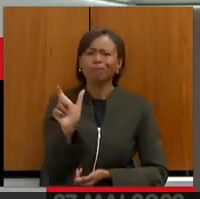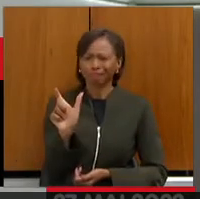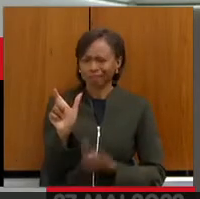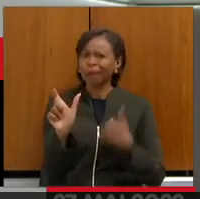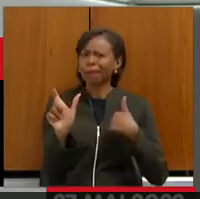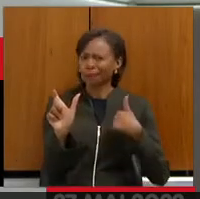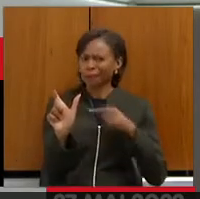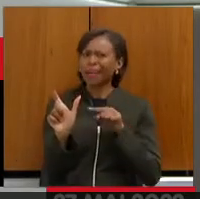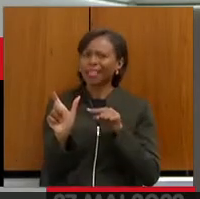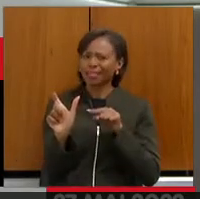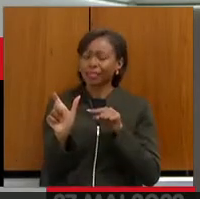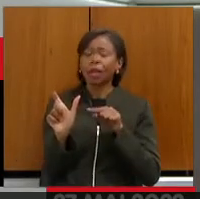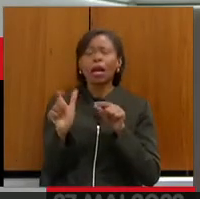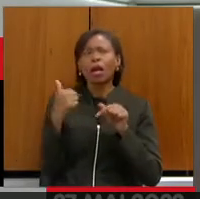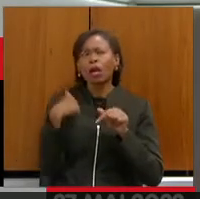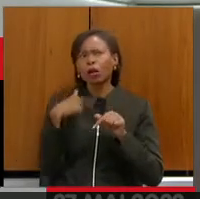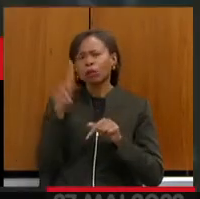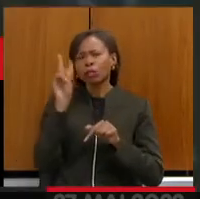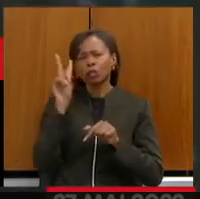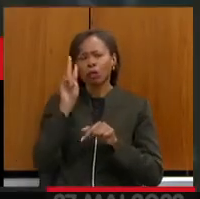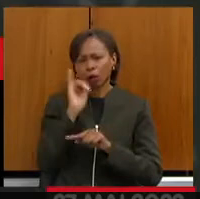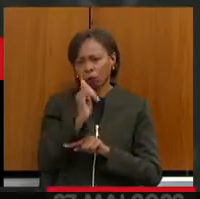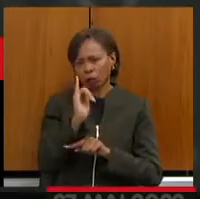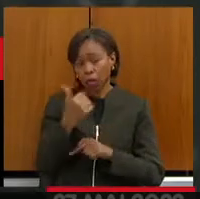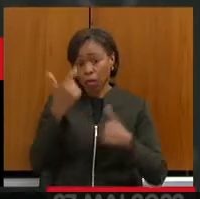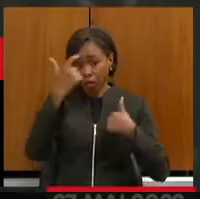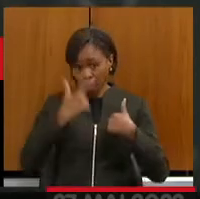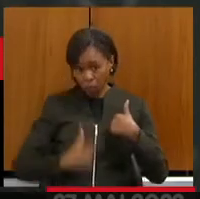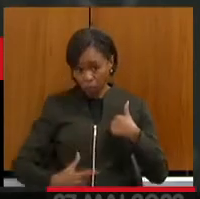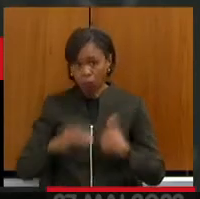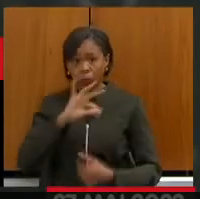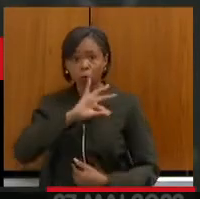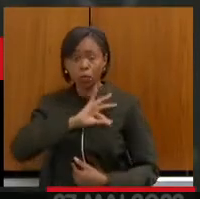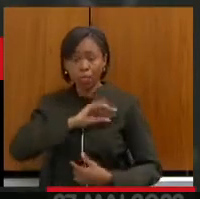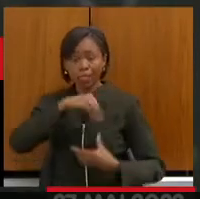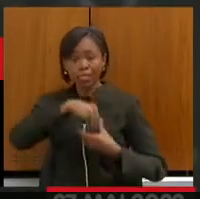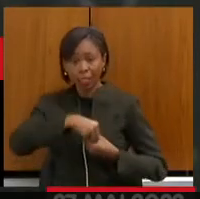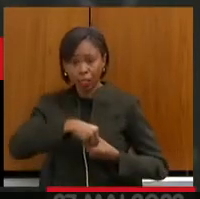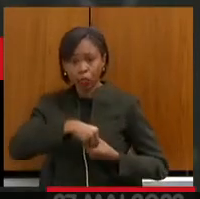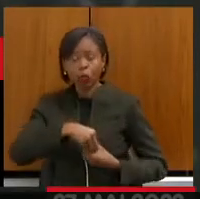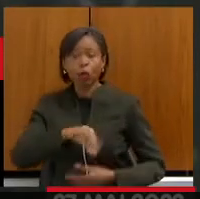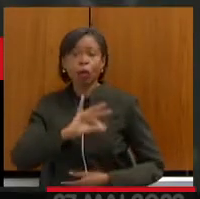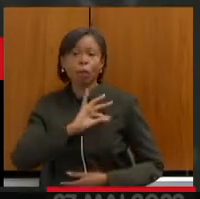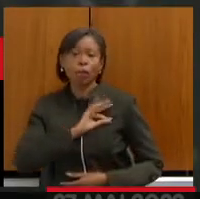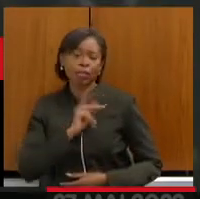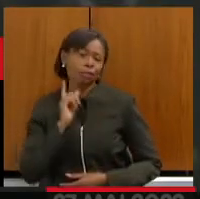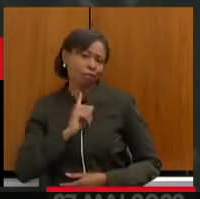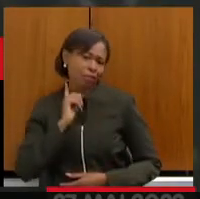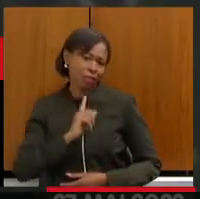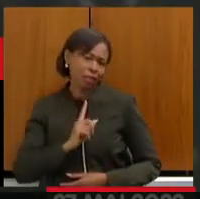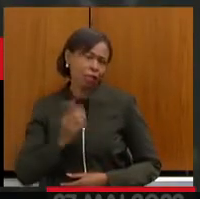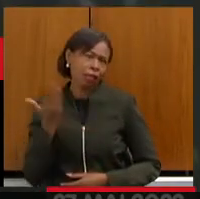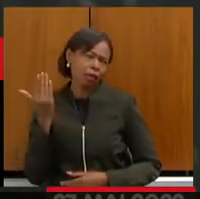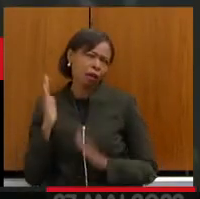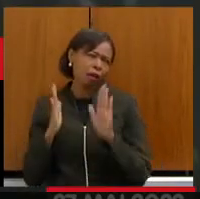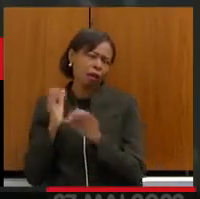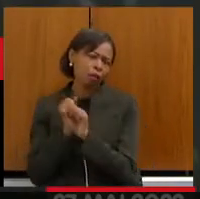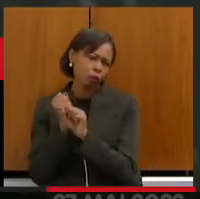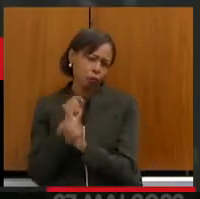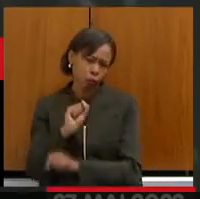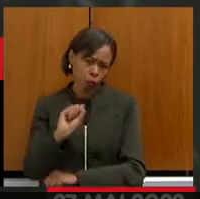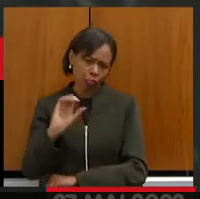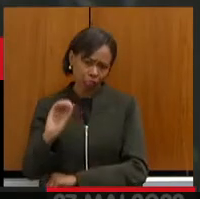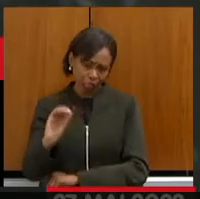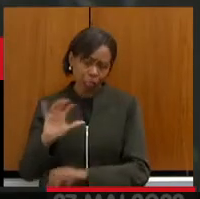aqui contar um pouquinho da nossa história enquanto o policial feminina na Polícia Militar de Minas Gerais na década de 80 as